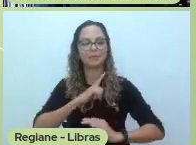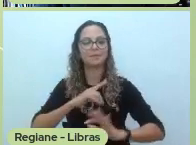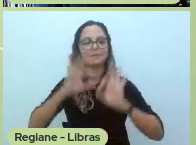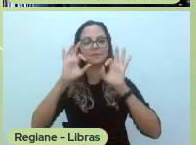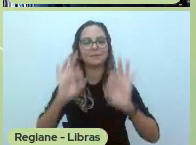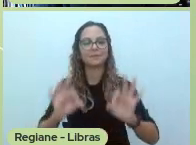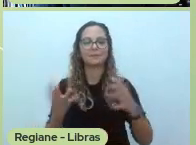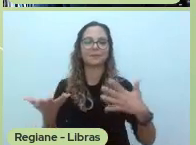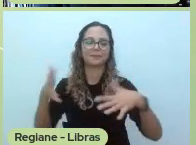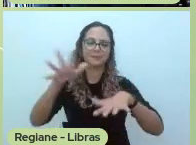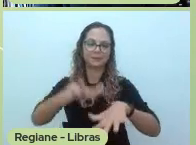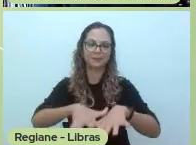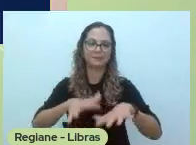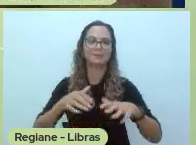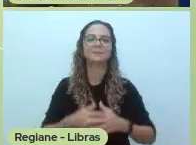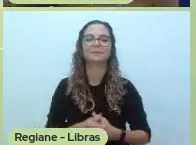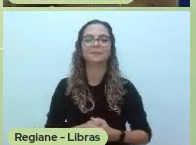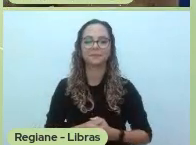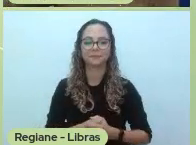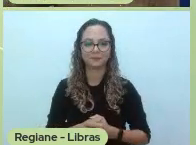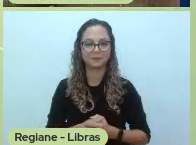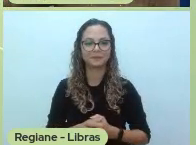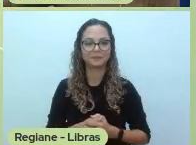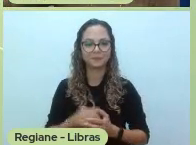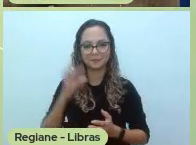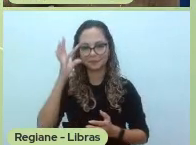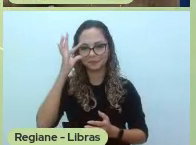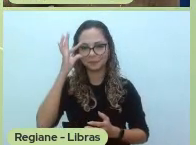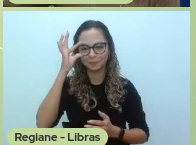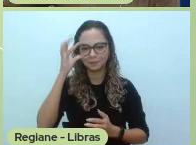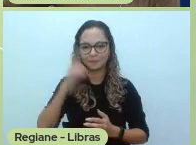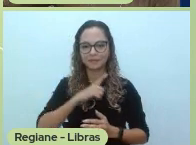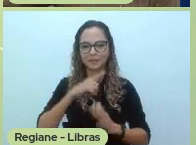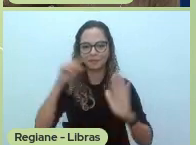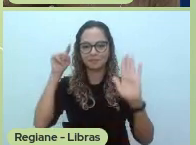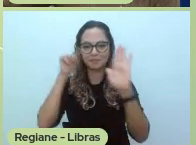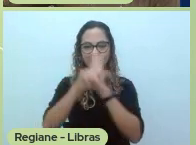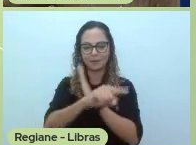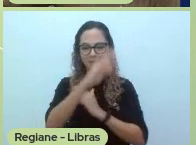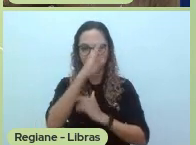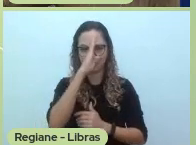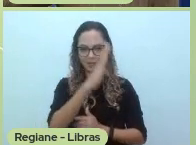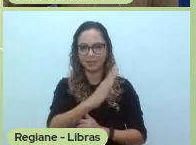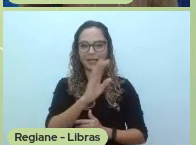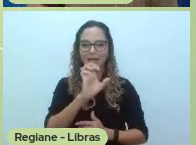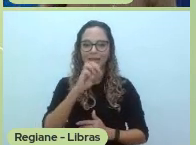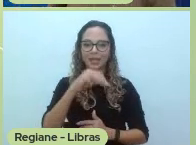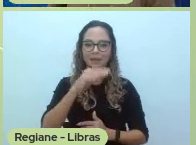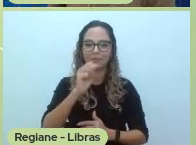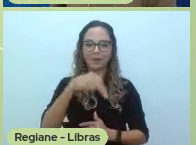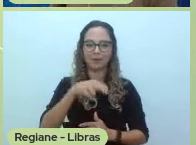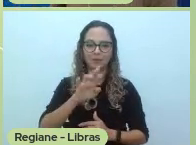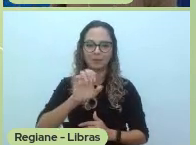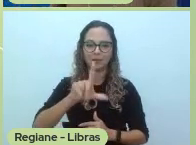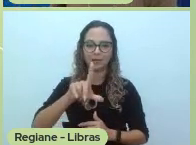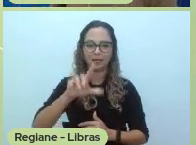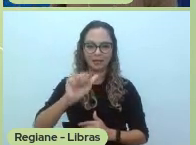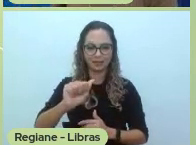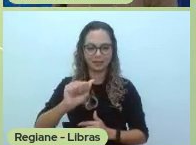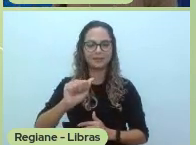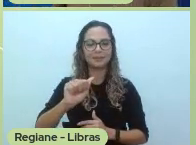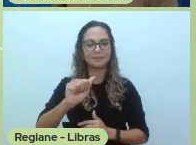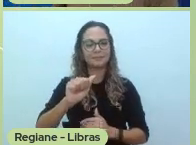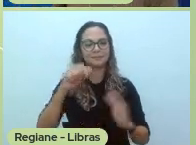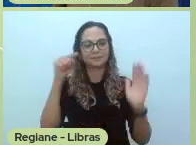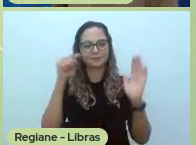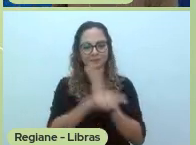inclusão. Tem uma pergunta específica para você, Manuela, que eu achei bem interessante, que é casa suas duas